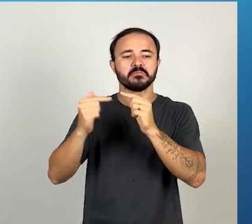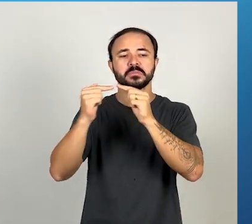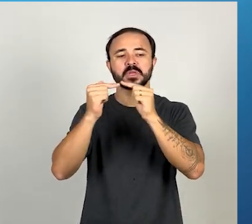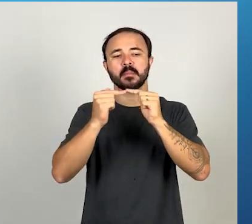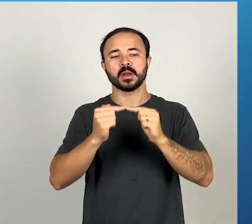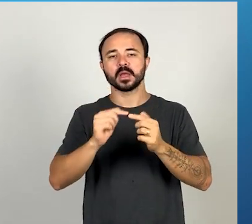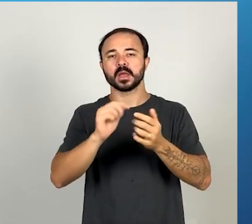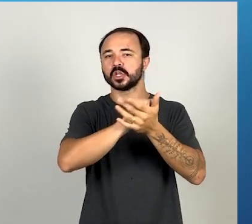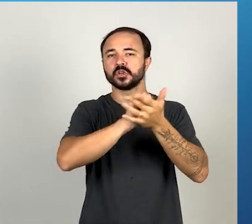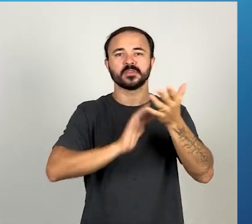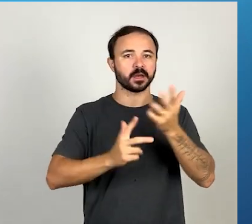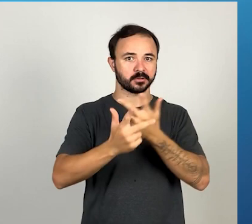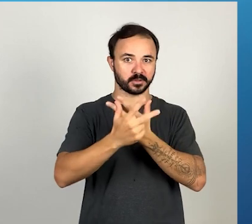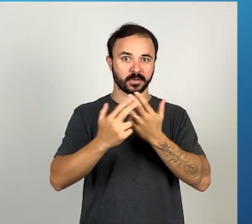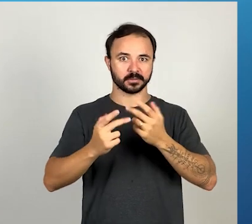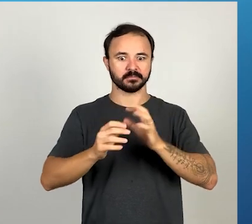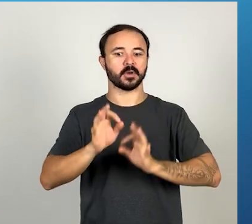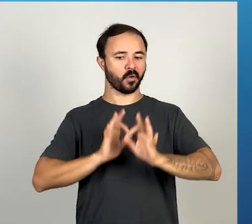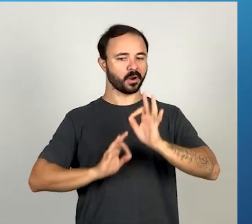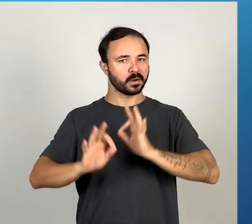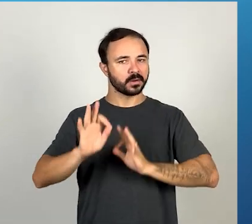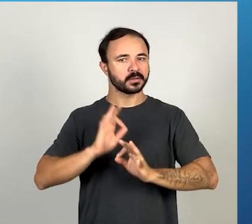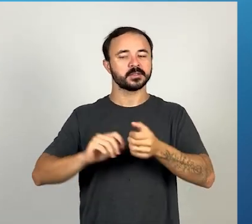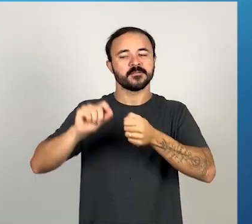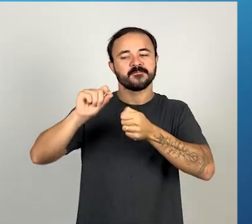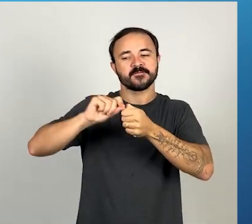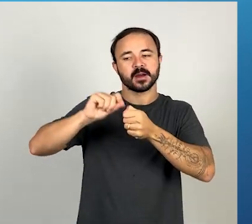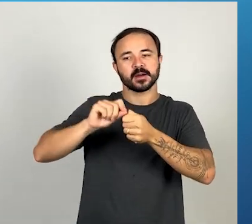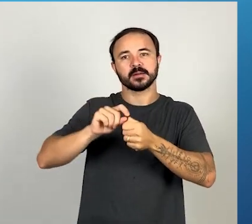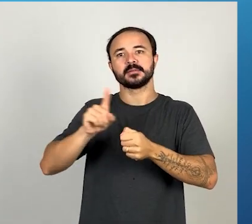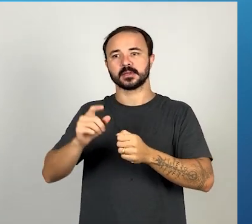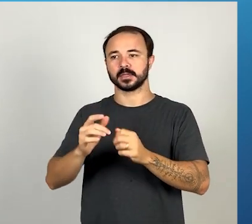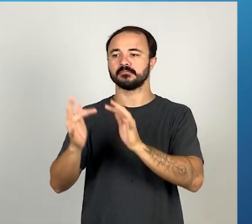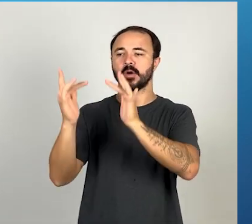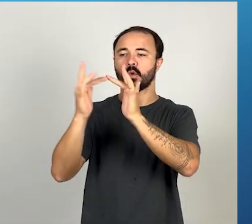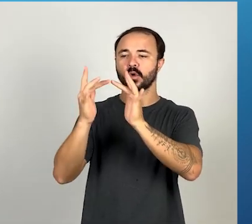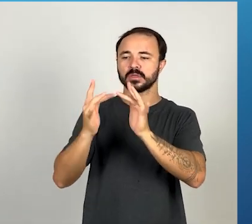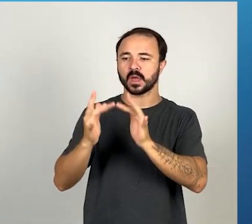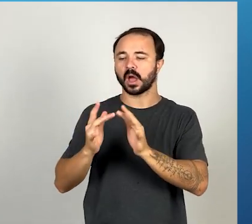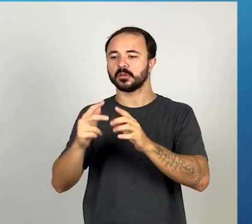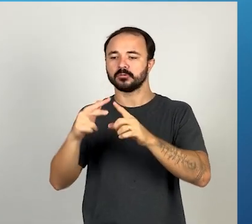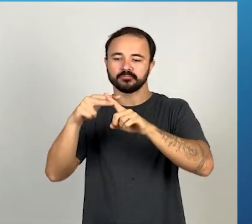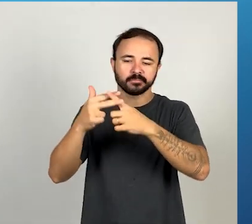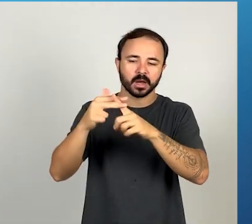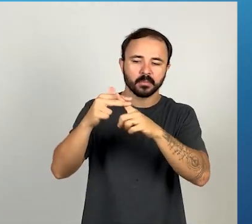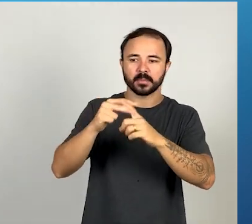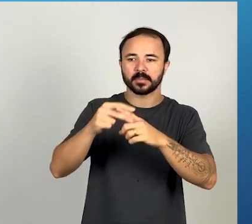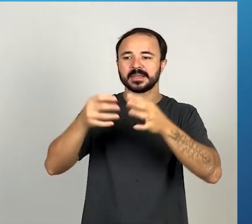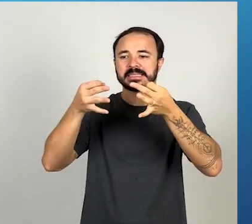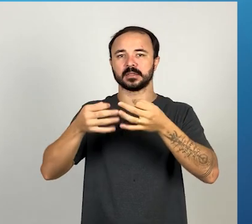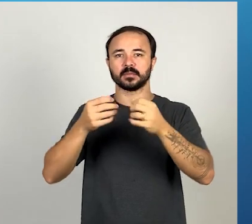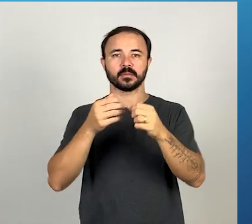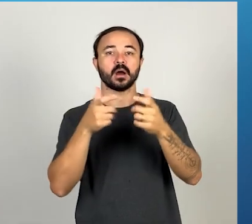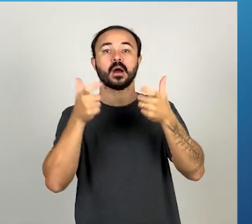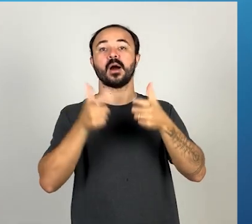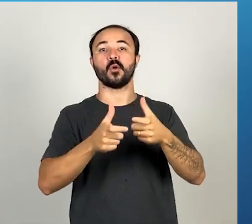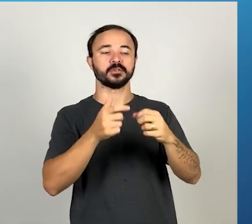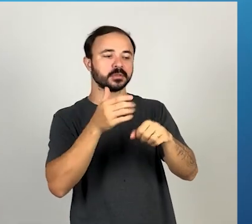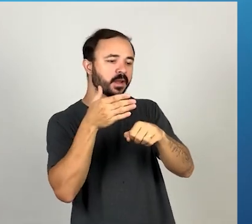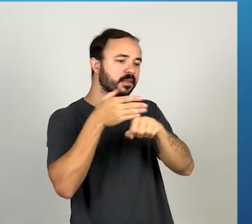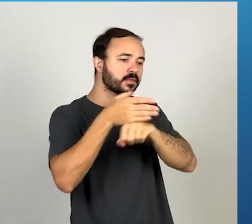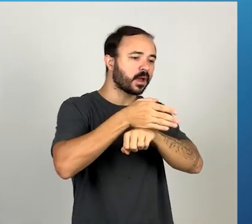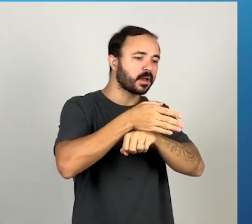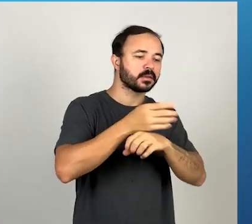vamos conversar com o microprocessador do Arduino, definir quem são os dispositivos de entrada, quem são os dispositivos de